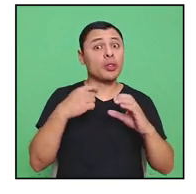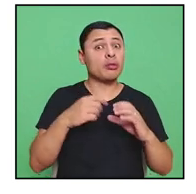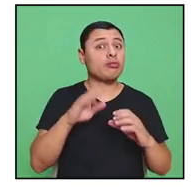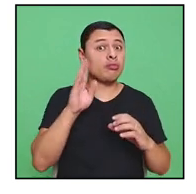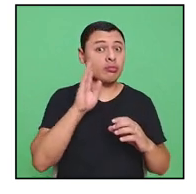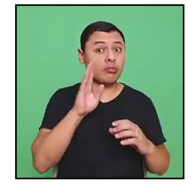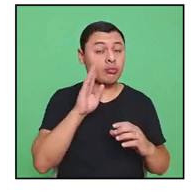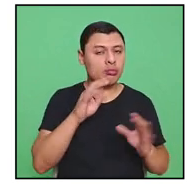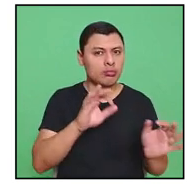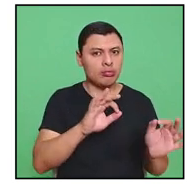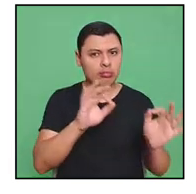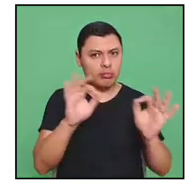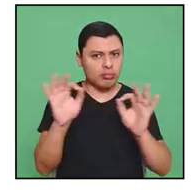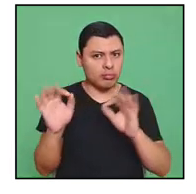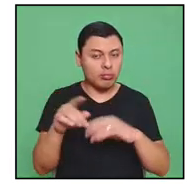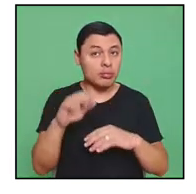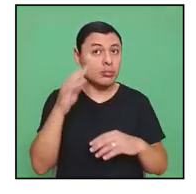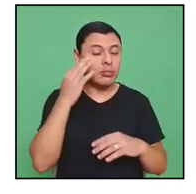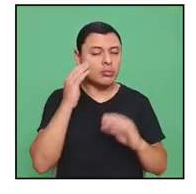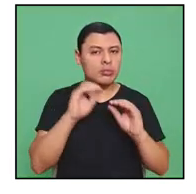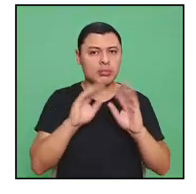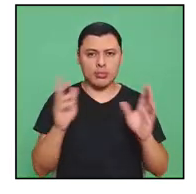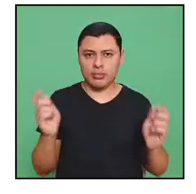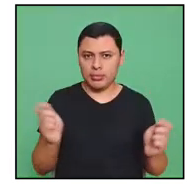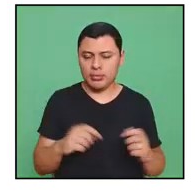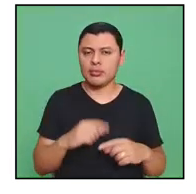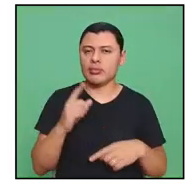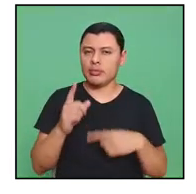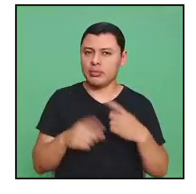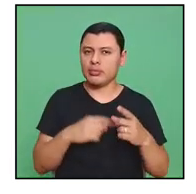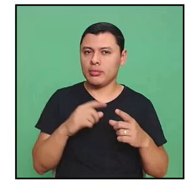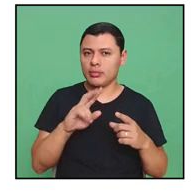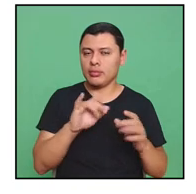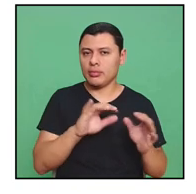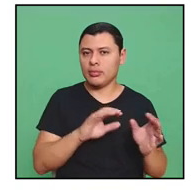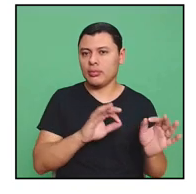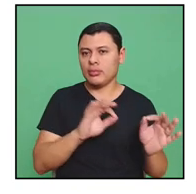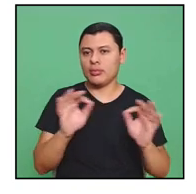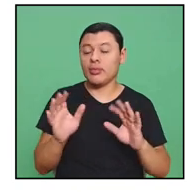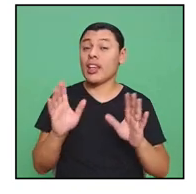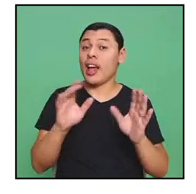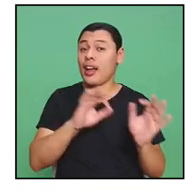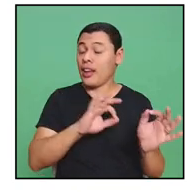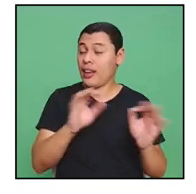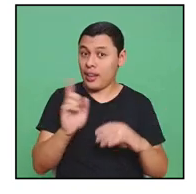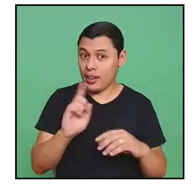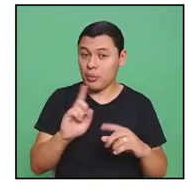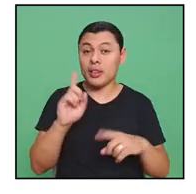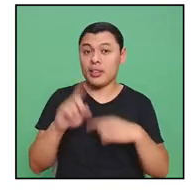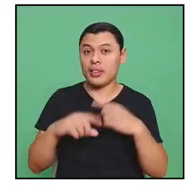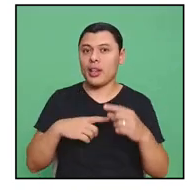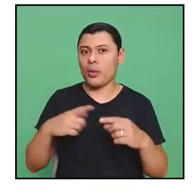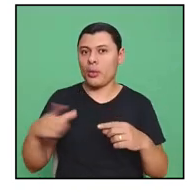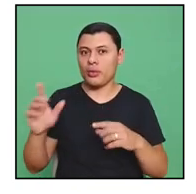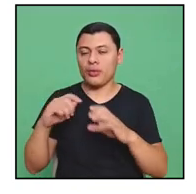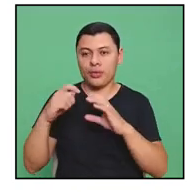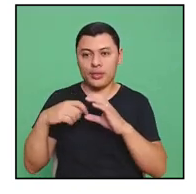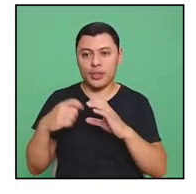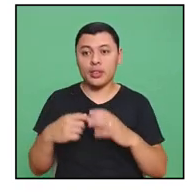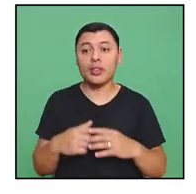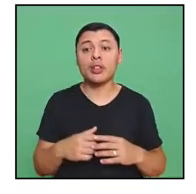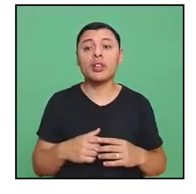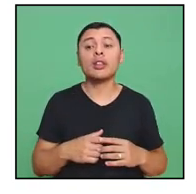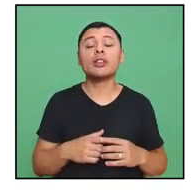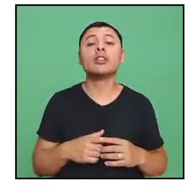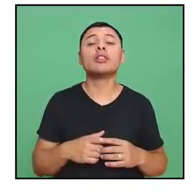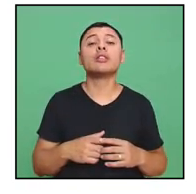uma olhadinha lá para vocês entenderem melhor. Depois a gente vai passar. Depois a gente não vai passar, mas aí depois a gente tem uma outra coisa.